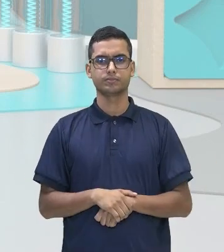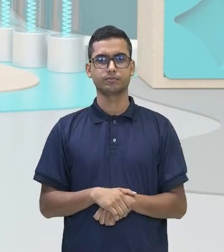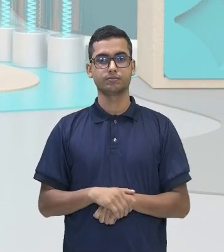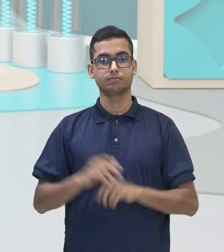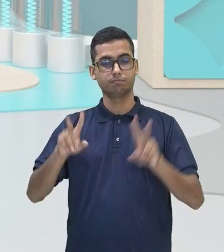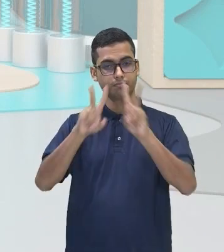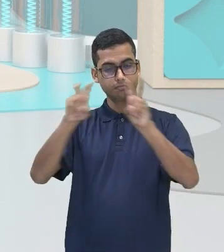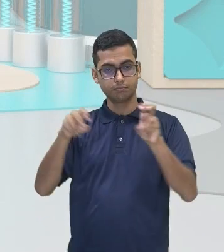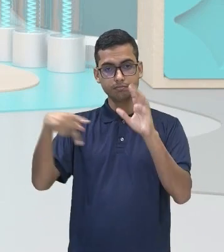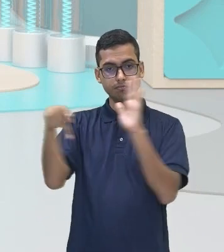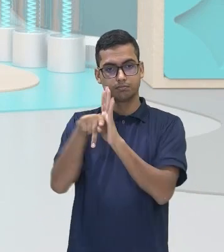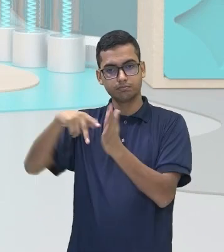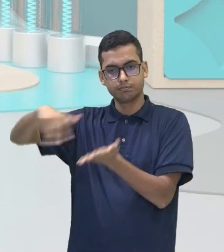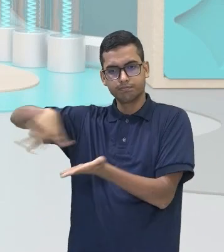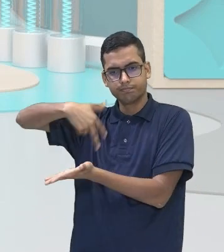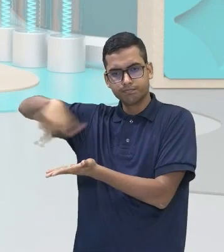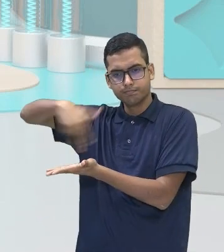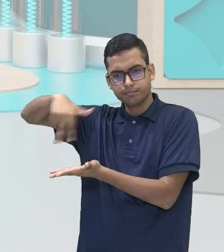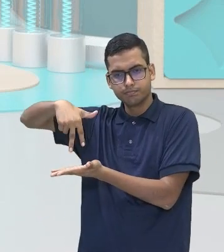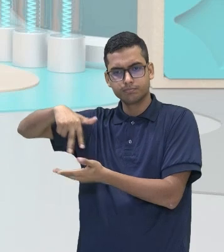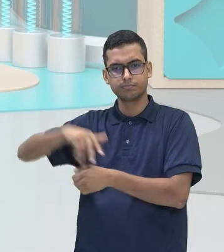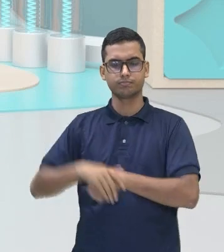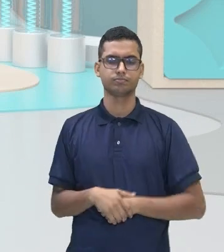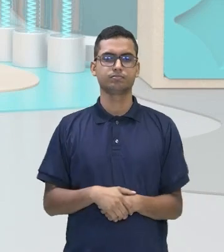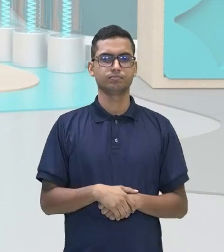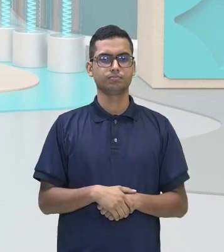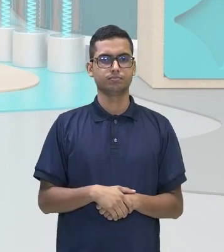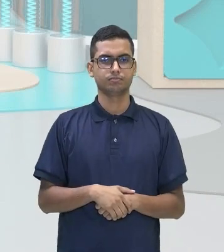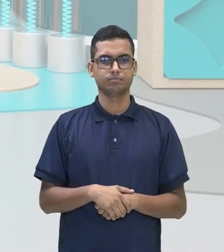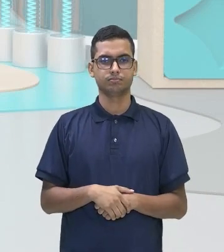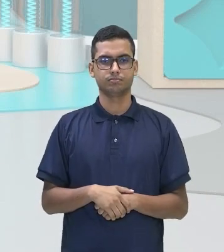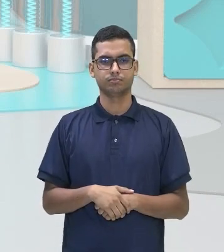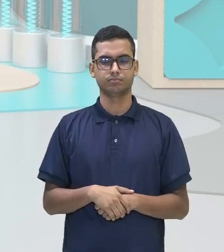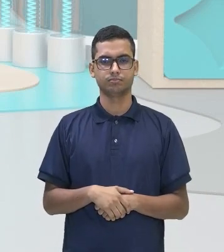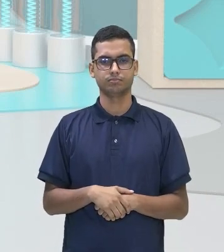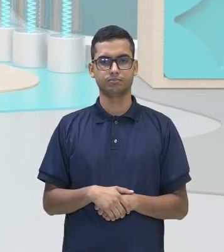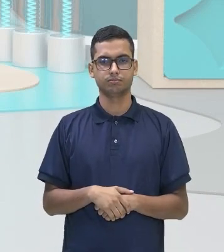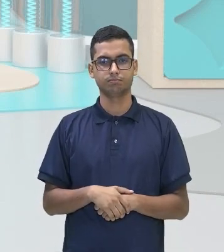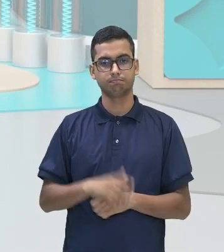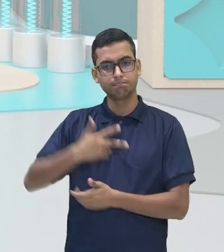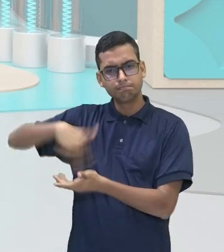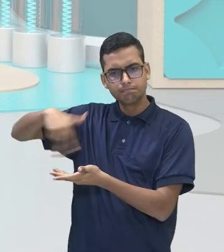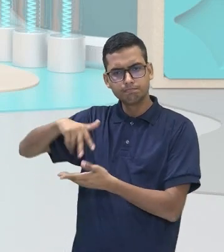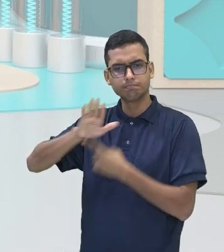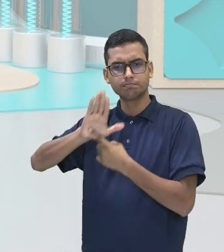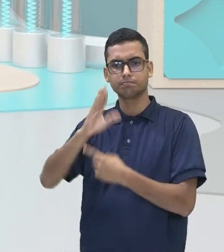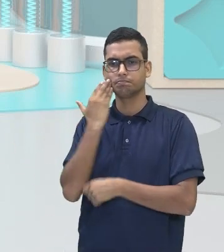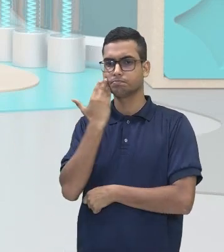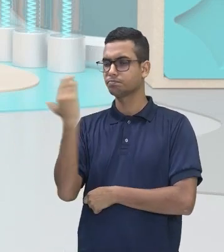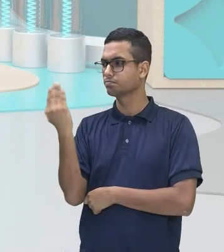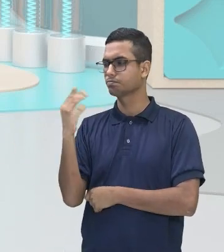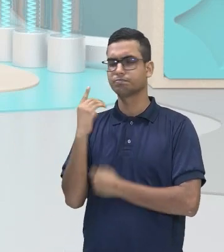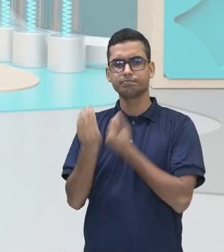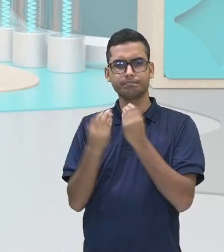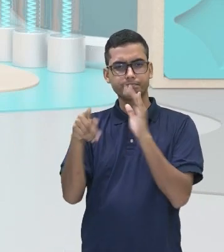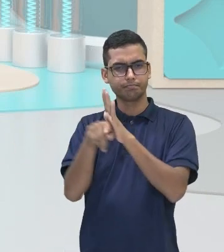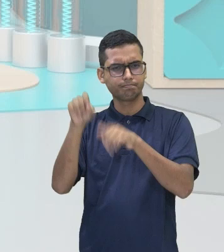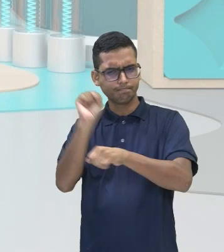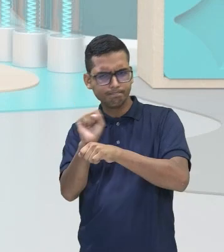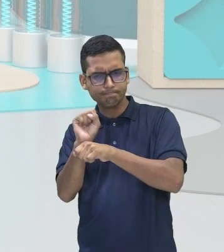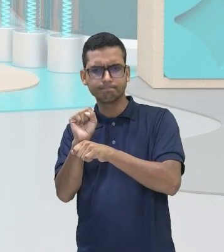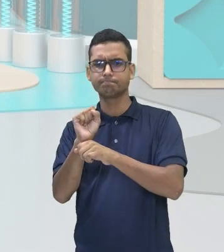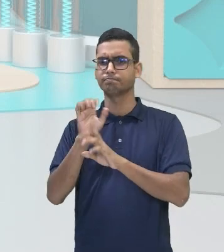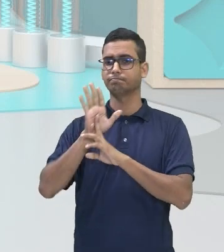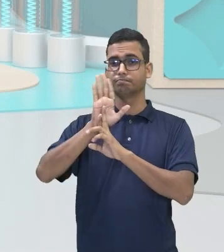dança, né? Como disse, embora elas sejam estáticas, mas elas representam aí, algumas são os